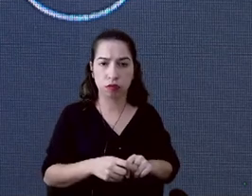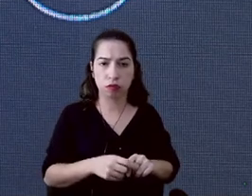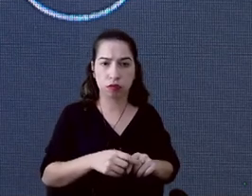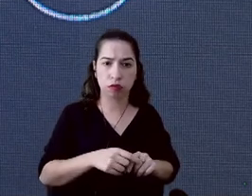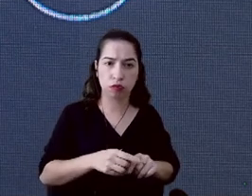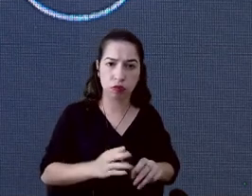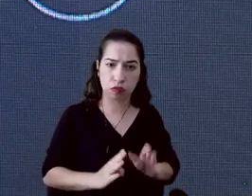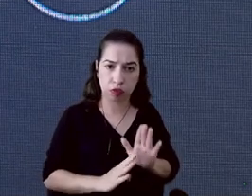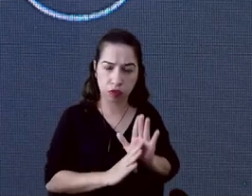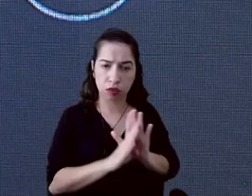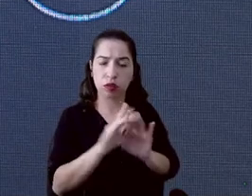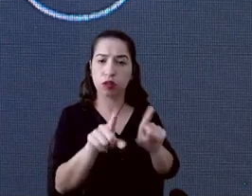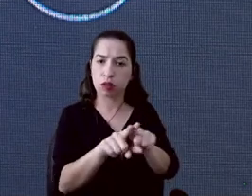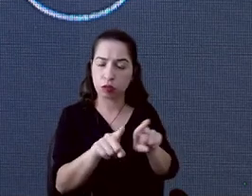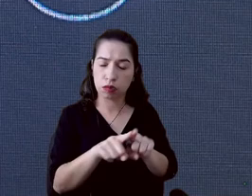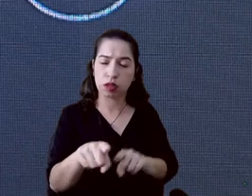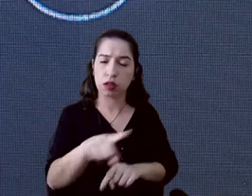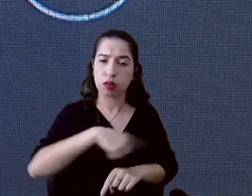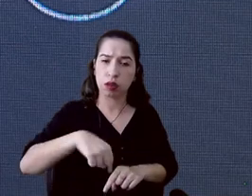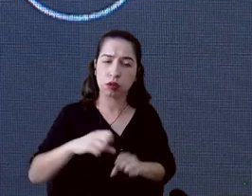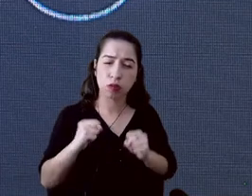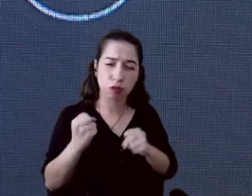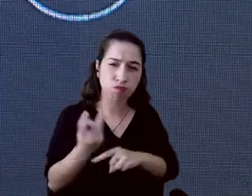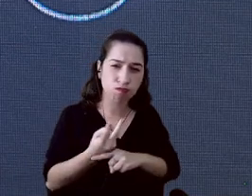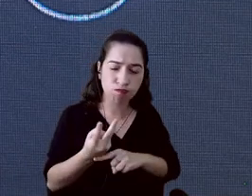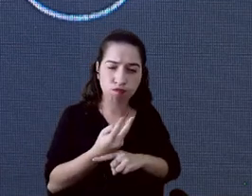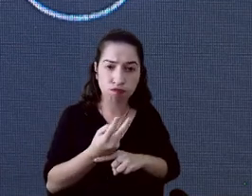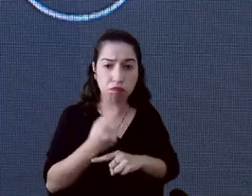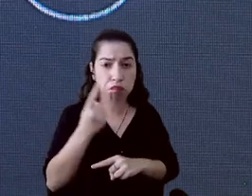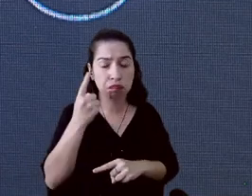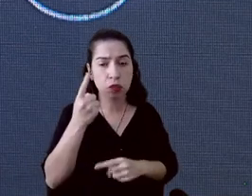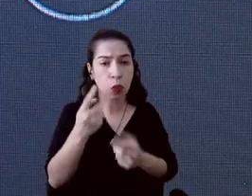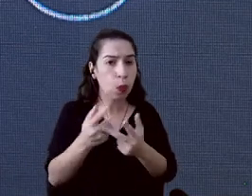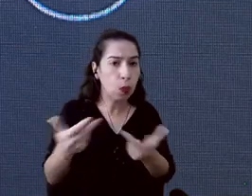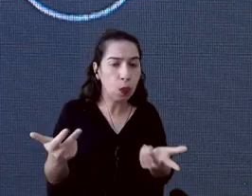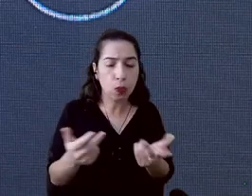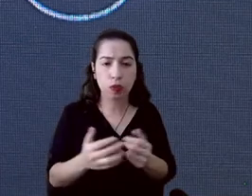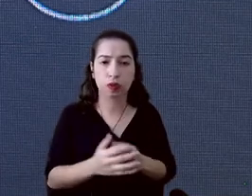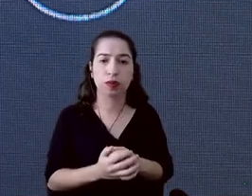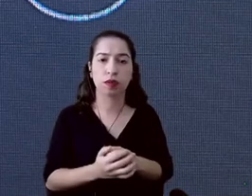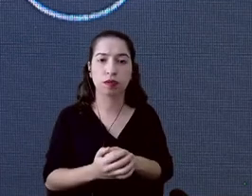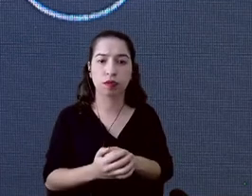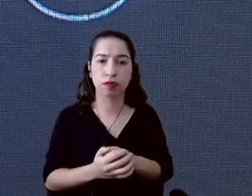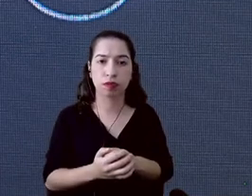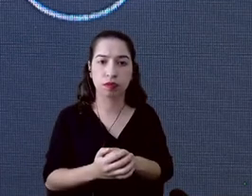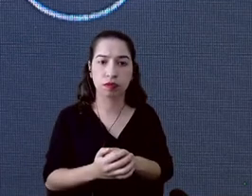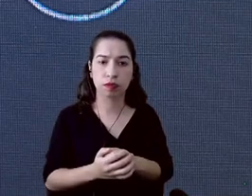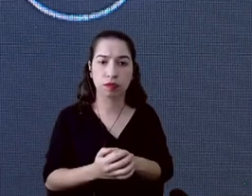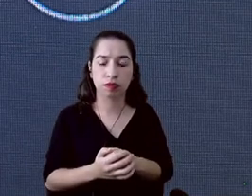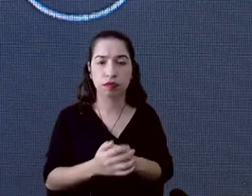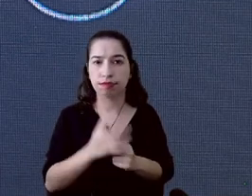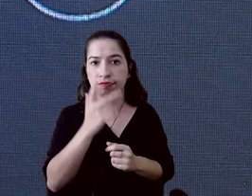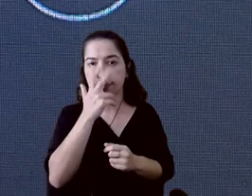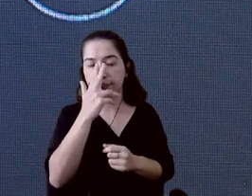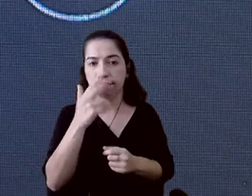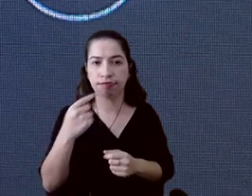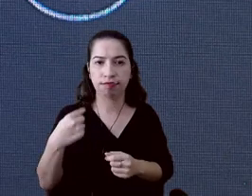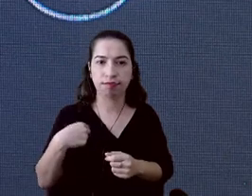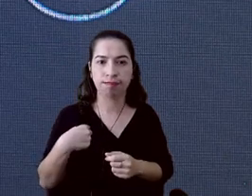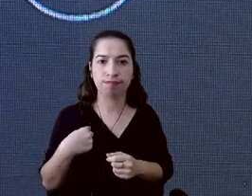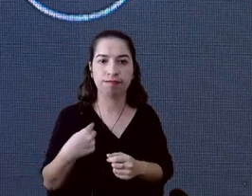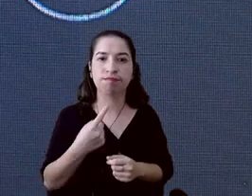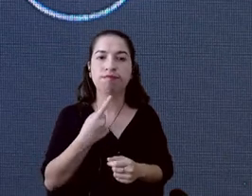acabava buscando assim coisas que talvez seja um pouco de preciosismo é o querer ser dono da